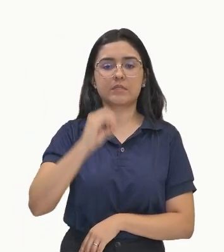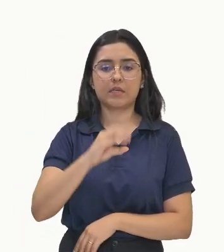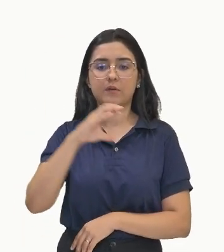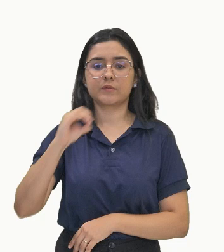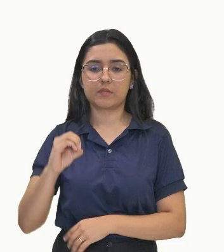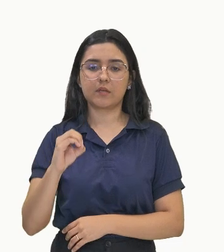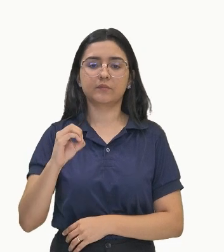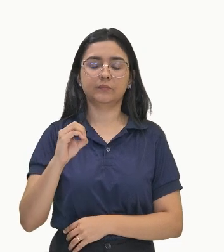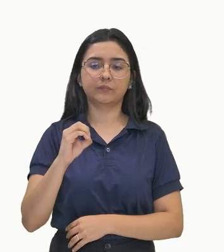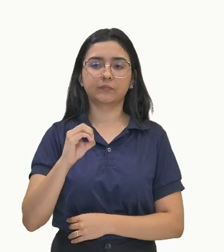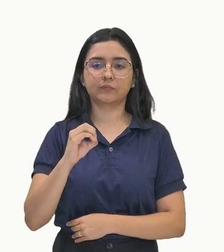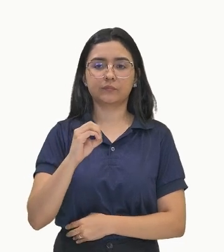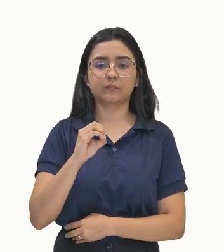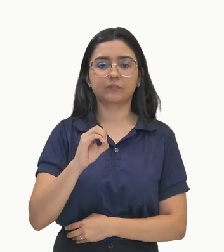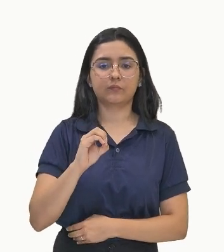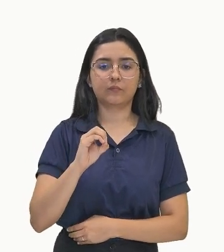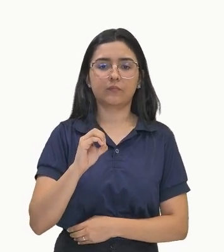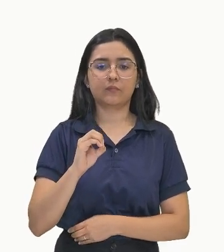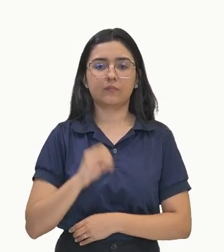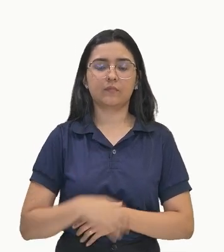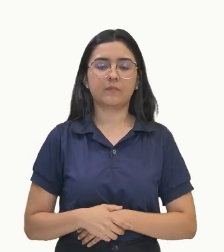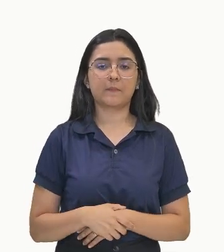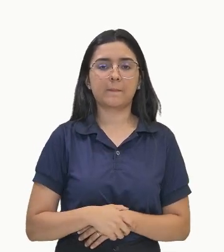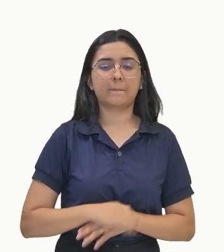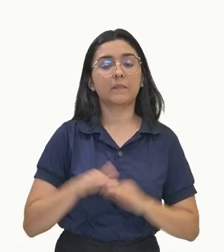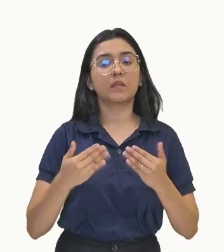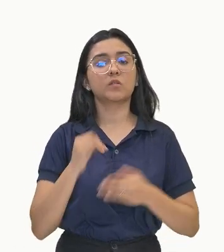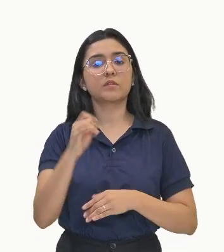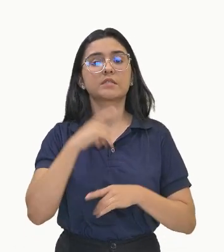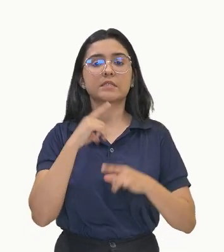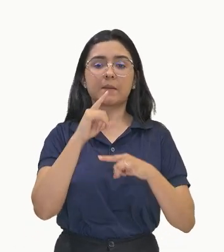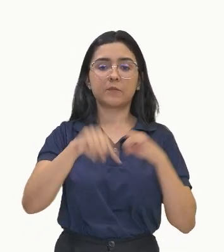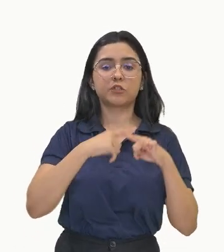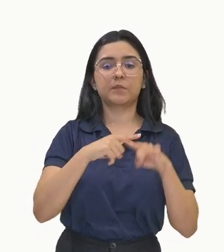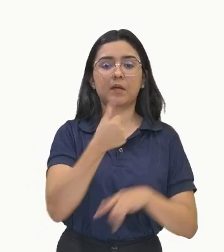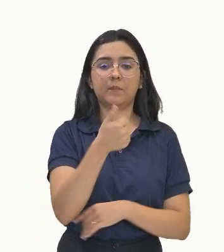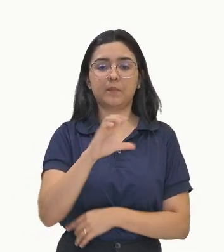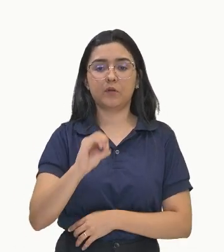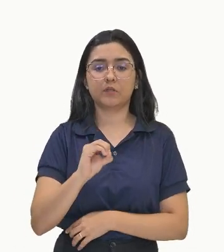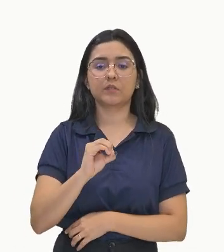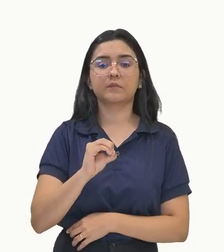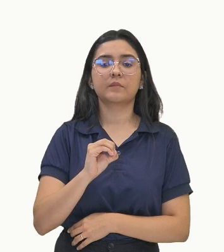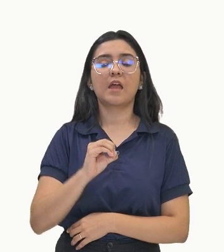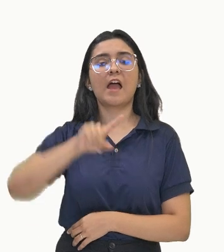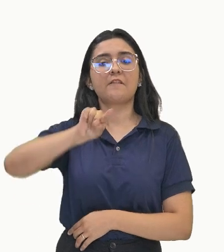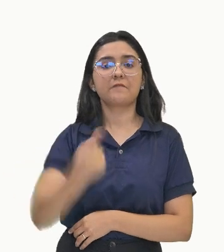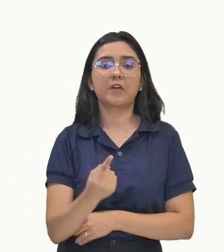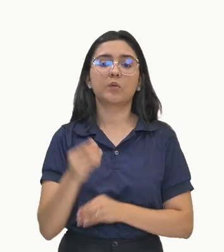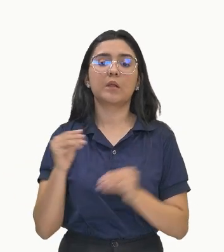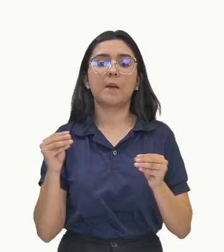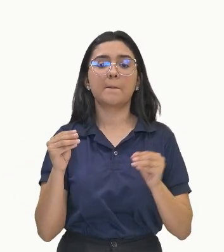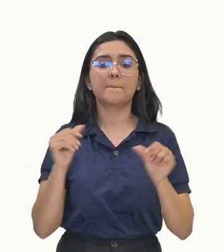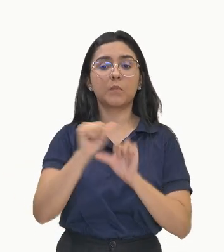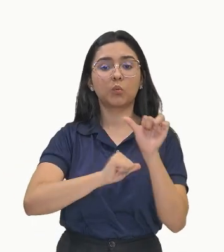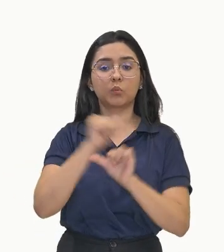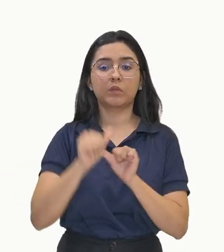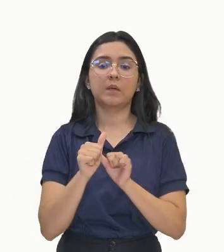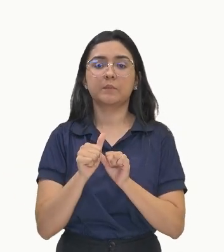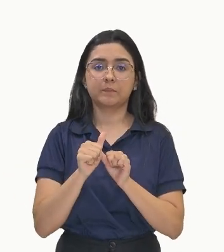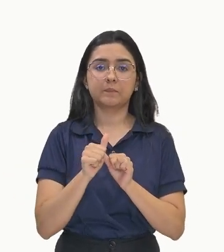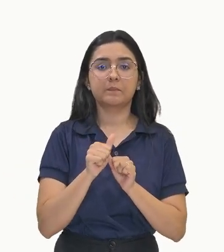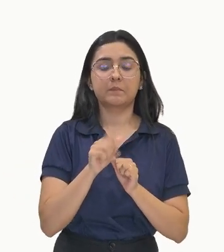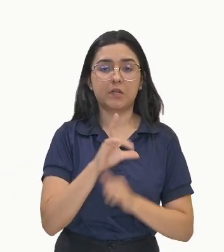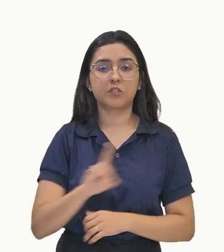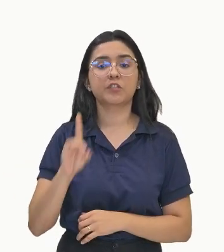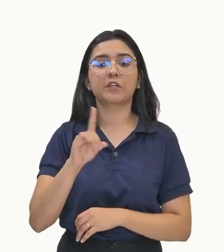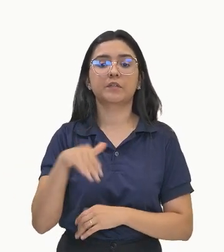0,800, né? E 0. Quando eu estou multiplicando por 10, a vírgula anda para a direita. Então, ele